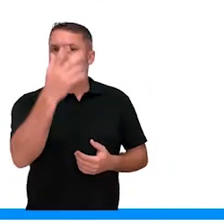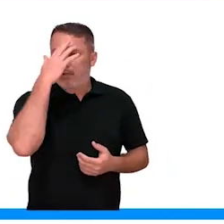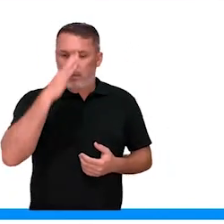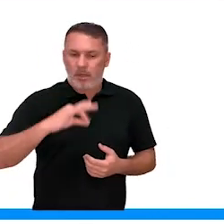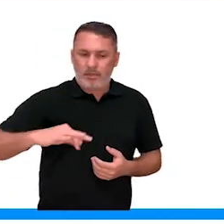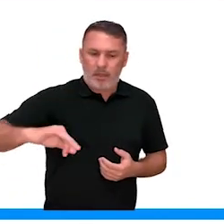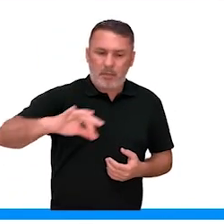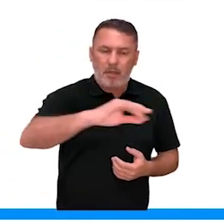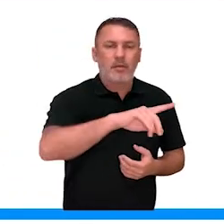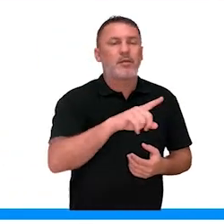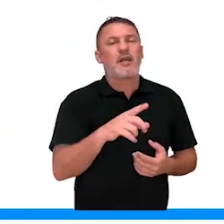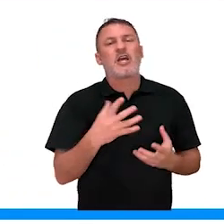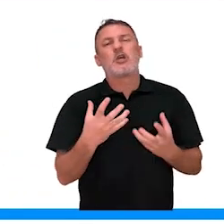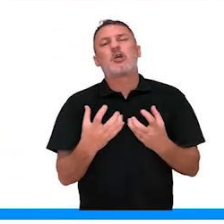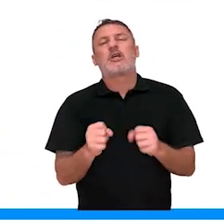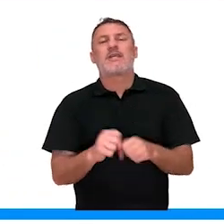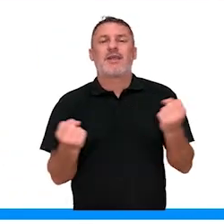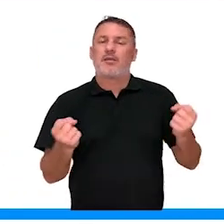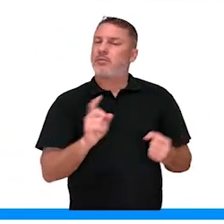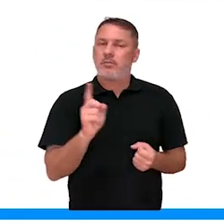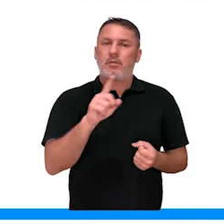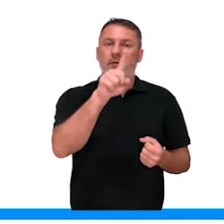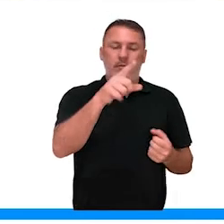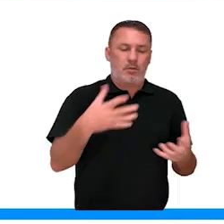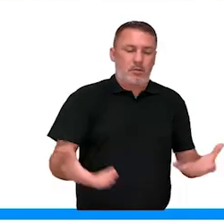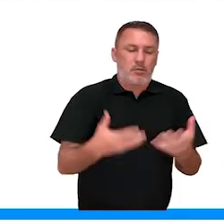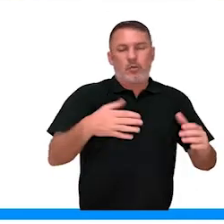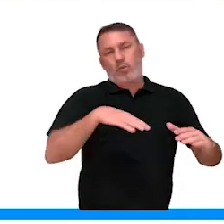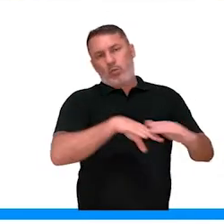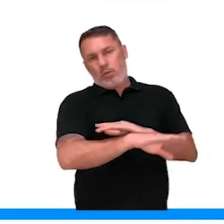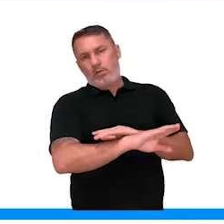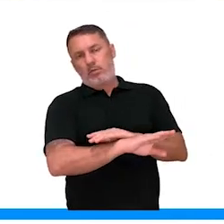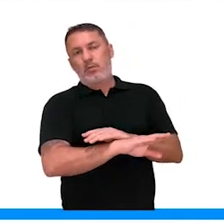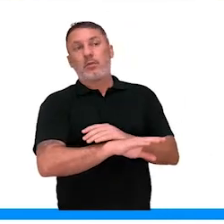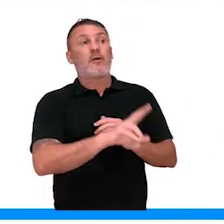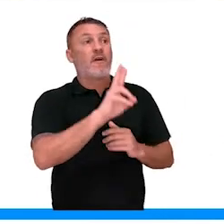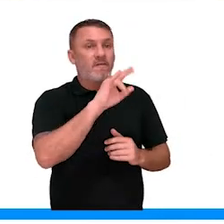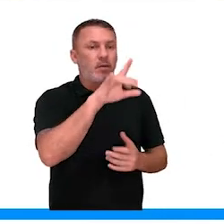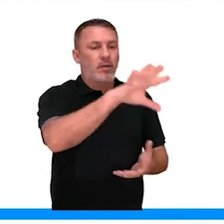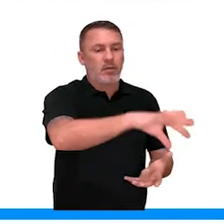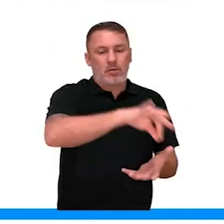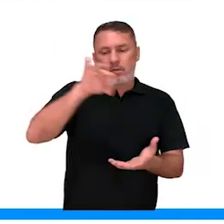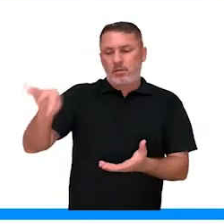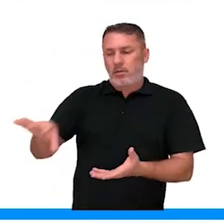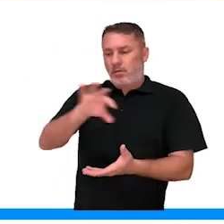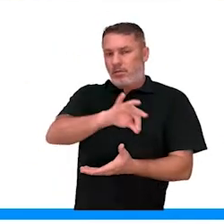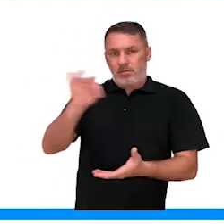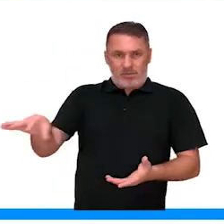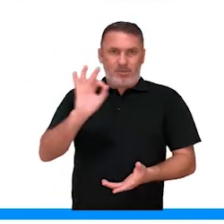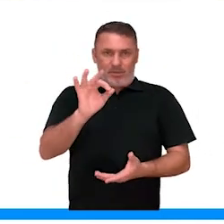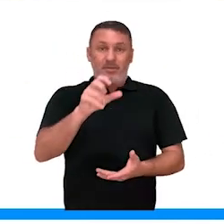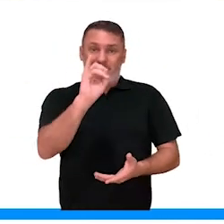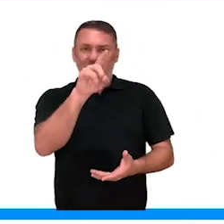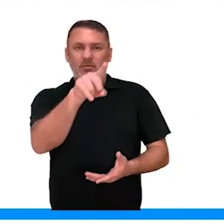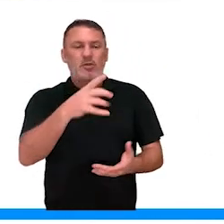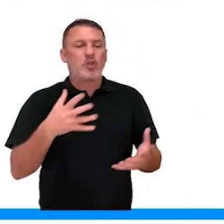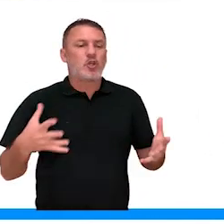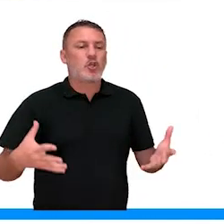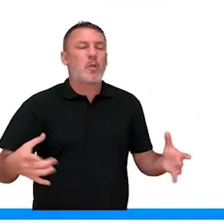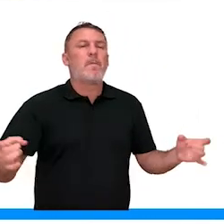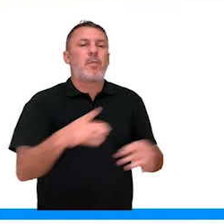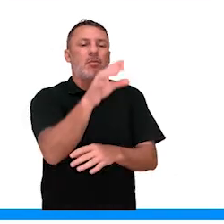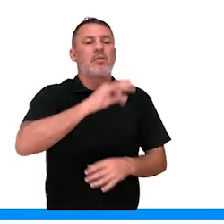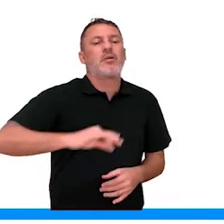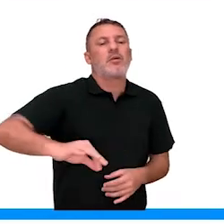é não temperá-la por completo, porque se você joga sal, se você joga temperos, o que você está fazendo com o meio?